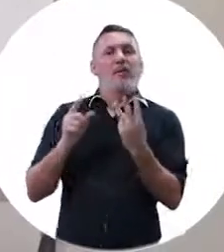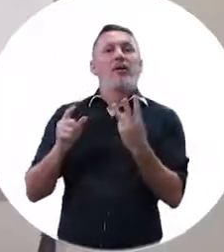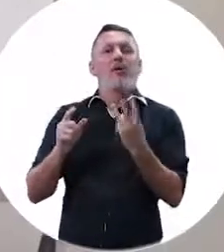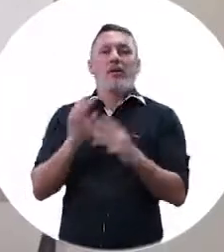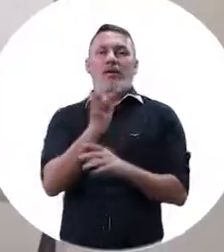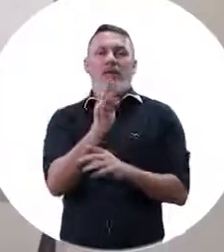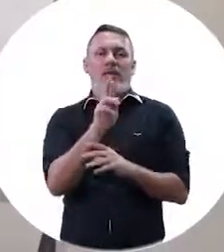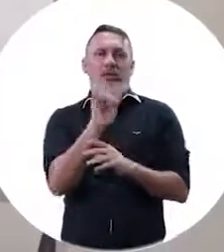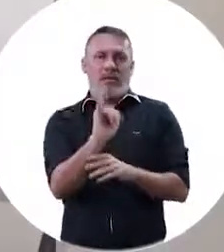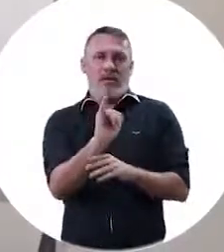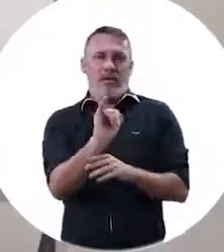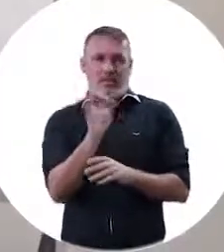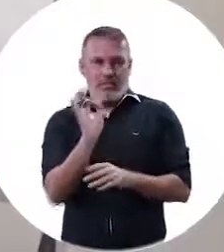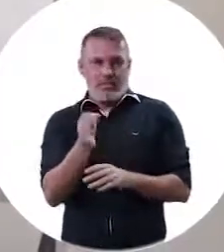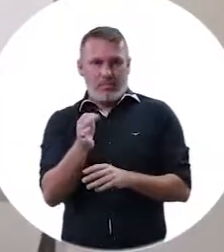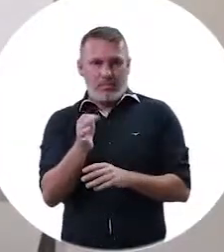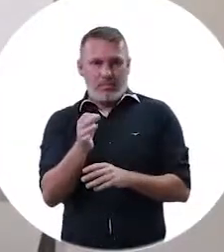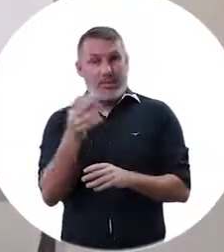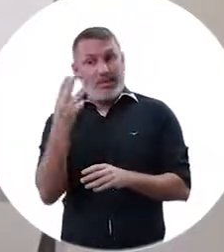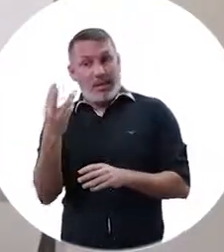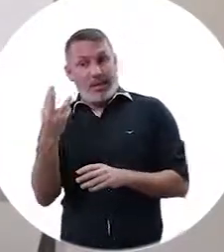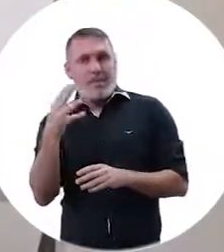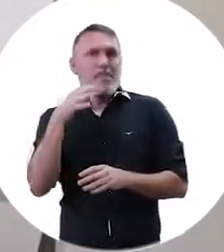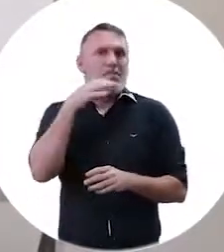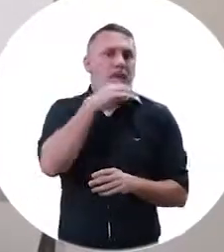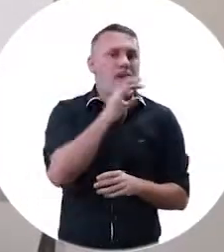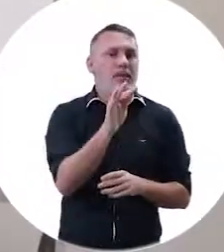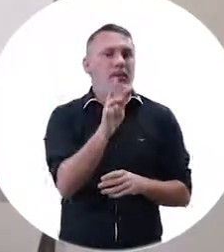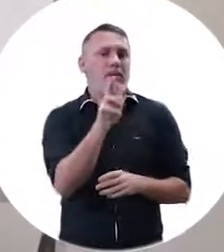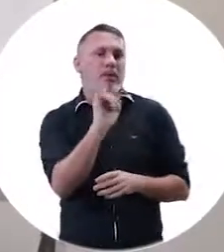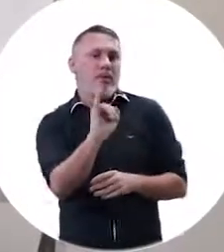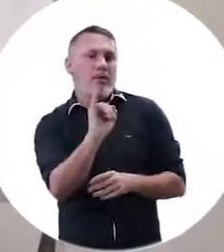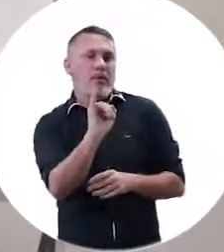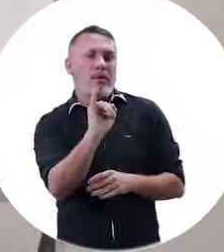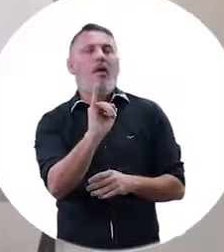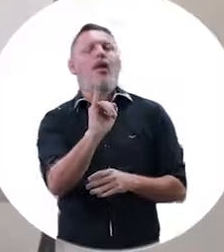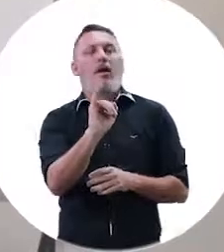indicava a quantidade 3? Tri.